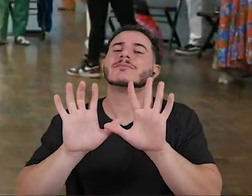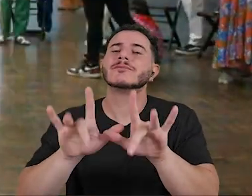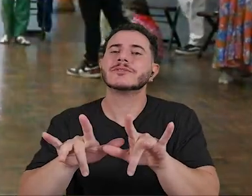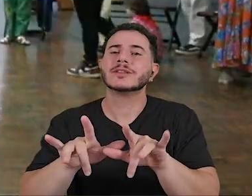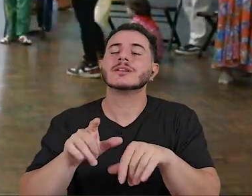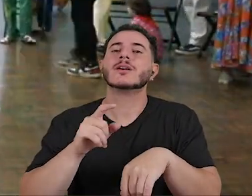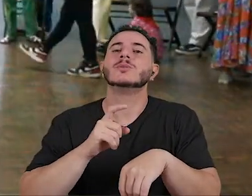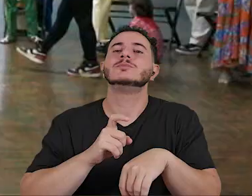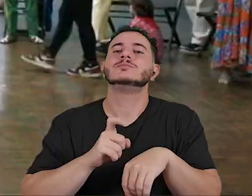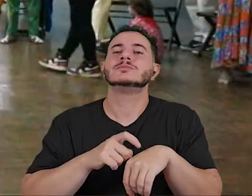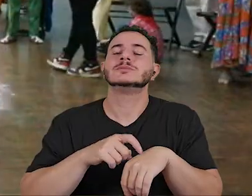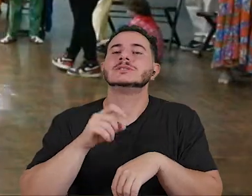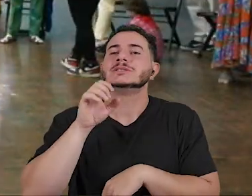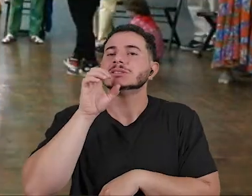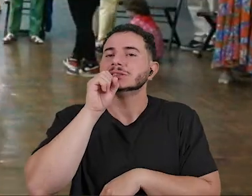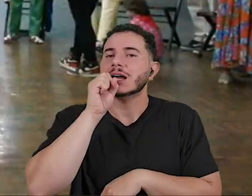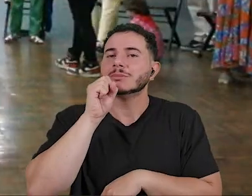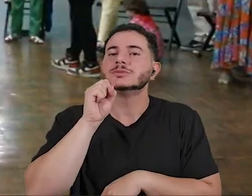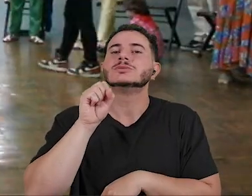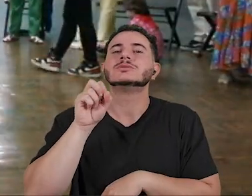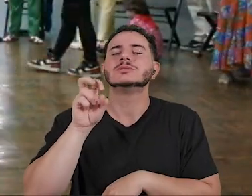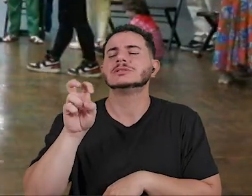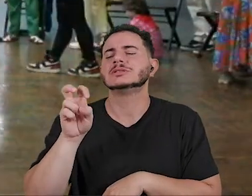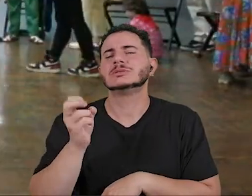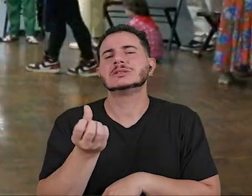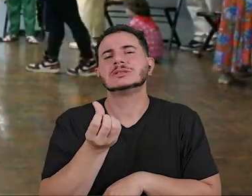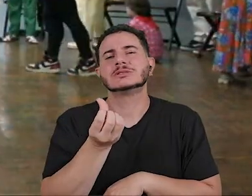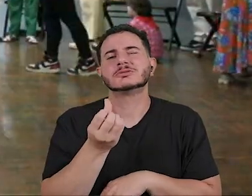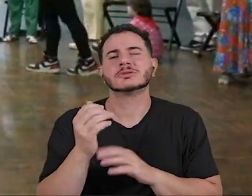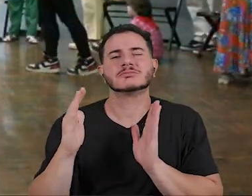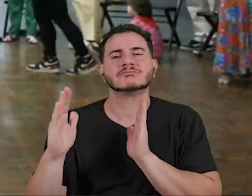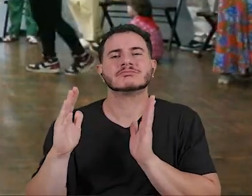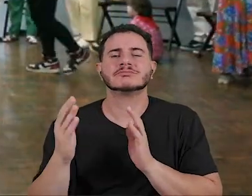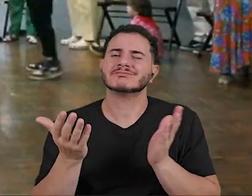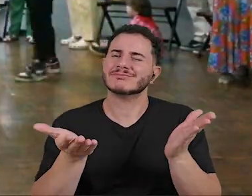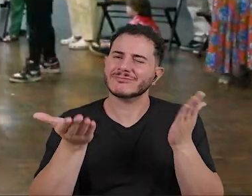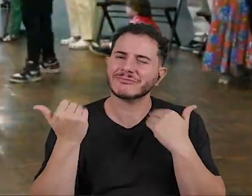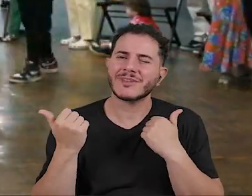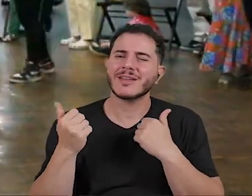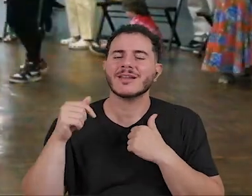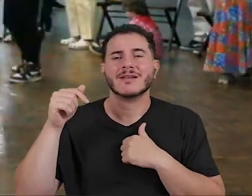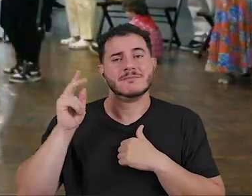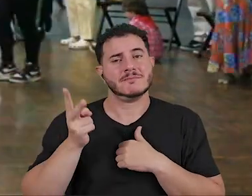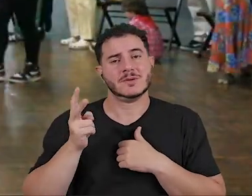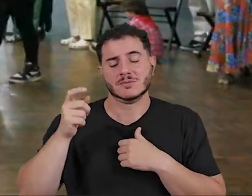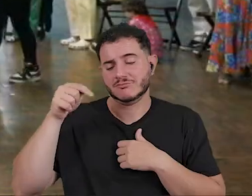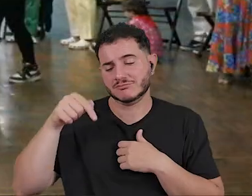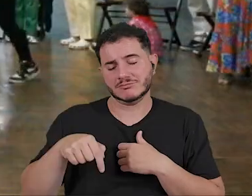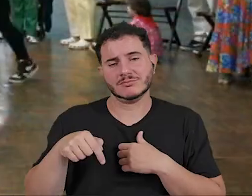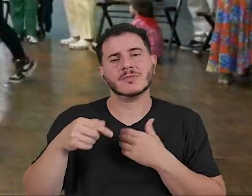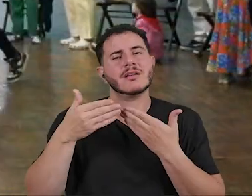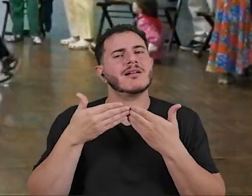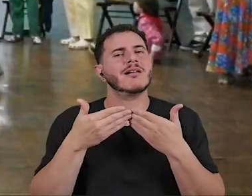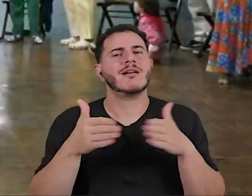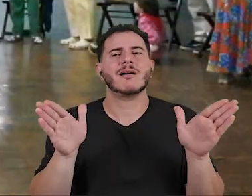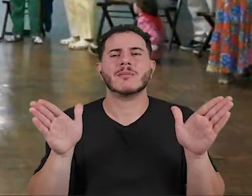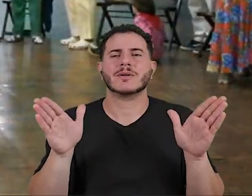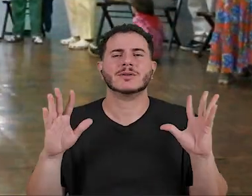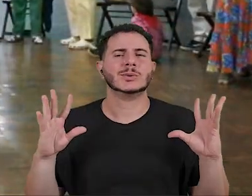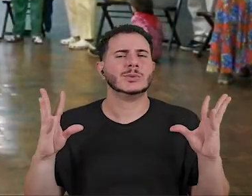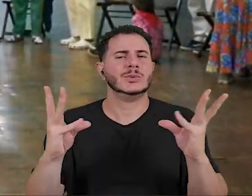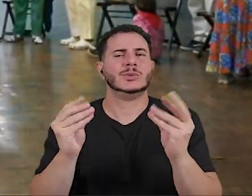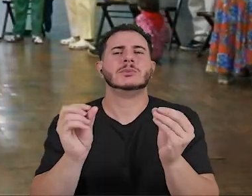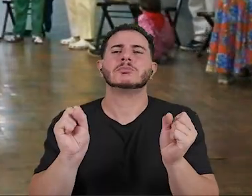horas. Tá bom? Venham, vai ser aqui. É aberto, convidem os demais. Não se esqueçam de assinar nossa lista